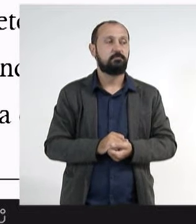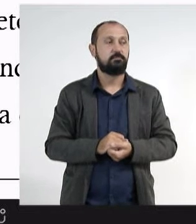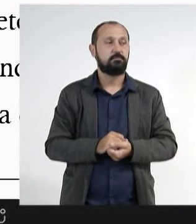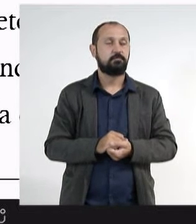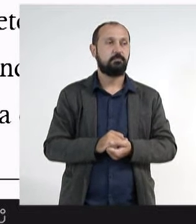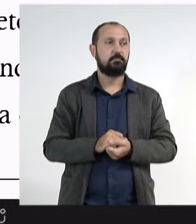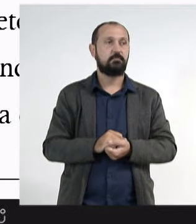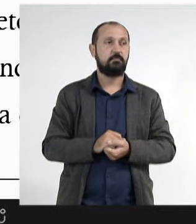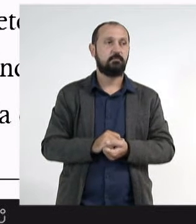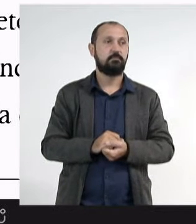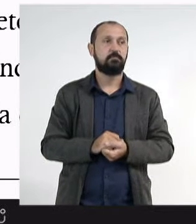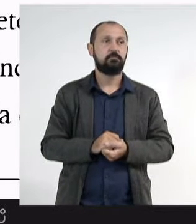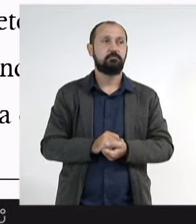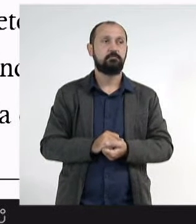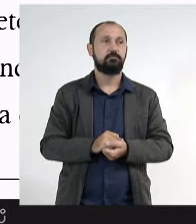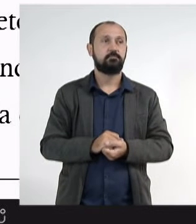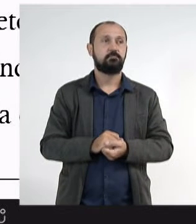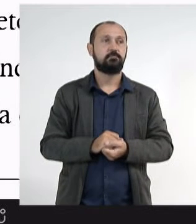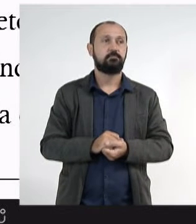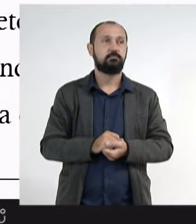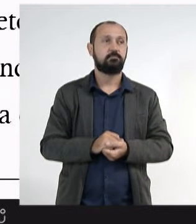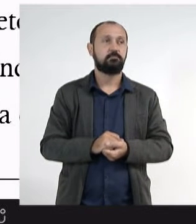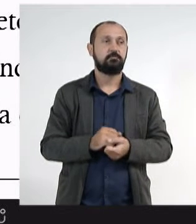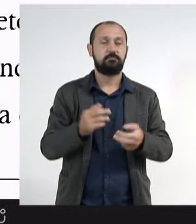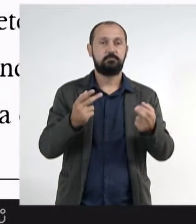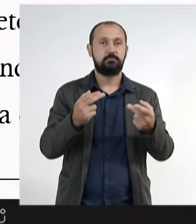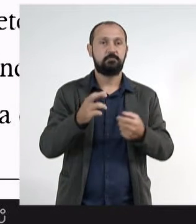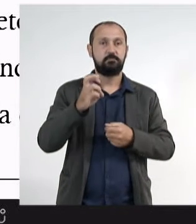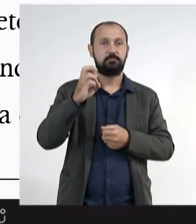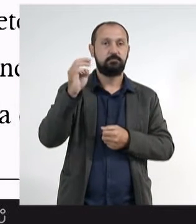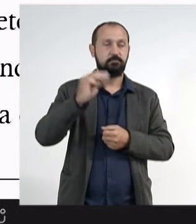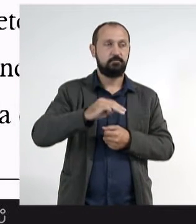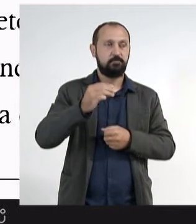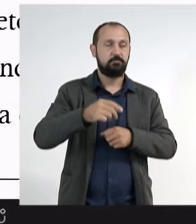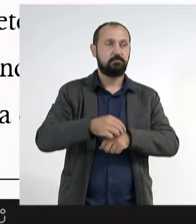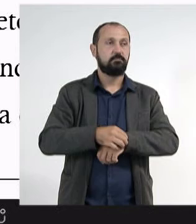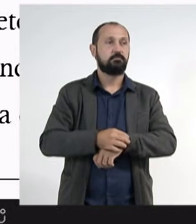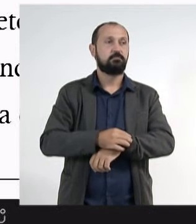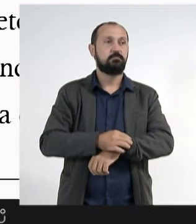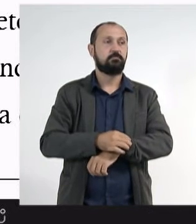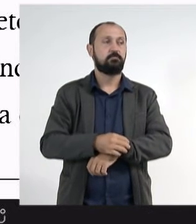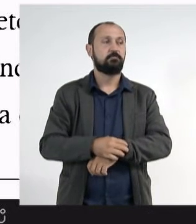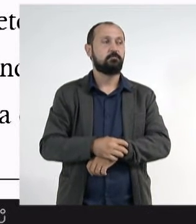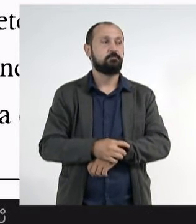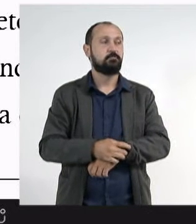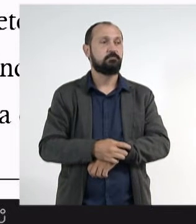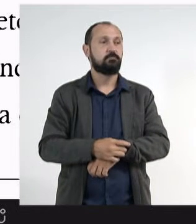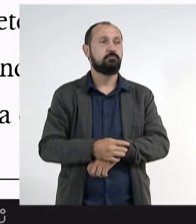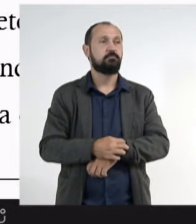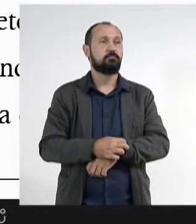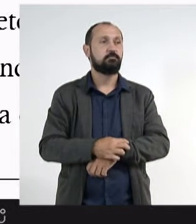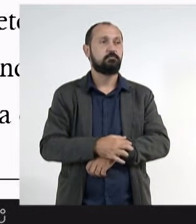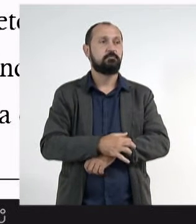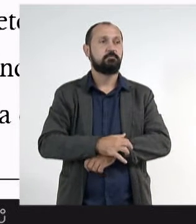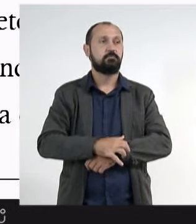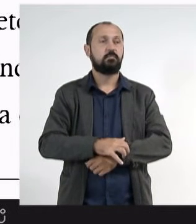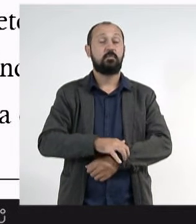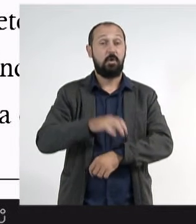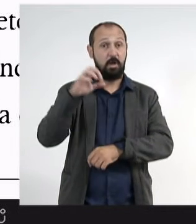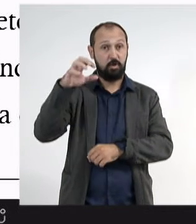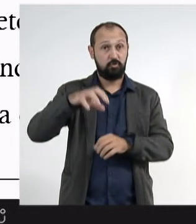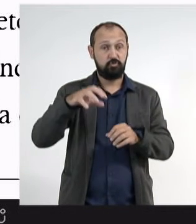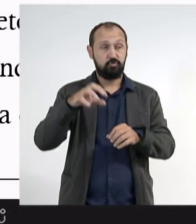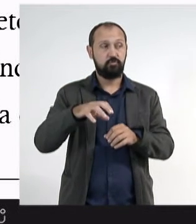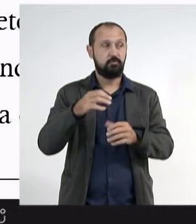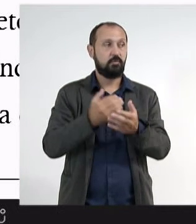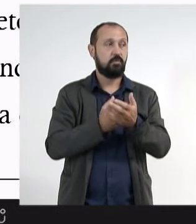água que como se tivesse tirado a cada 5 minutos da hora, né? Nota-se que a chuva